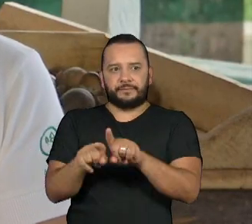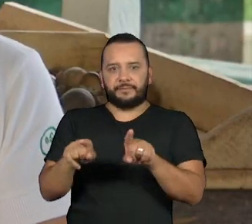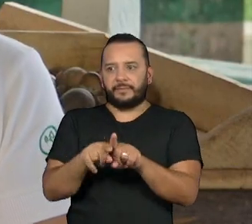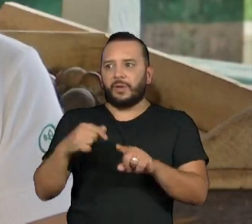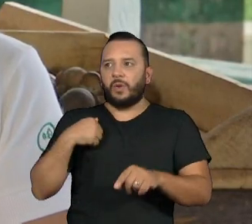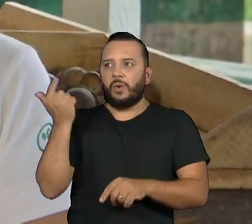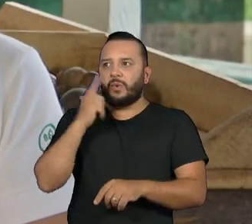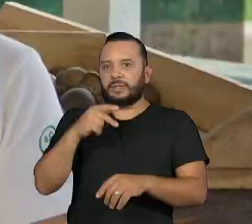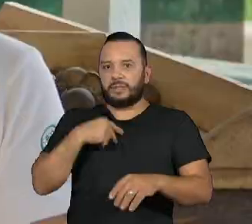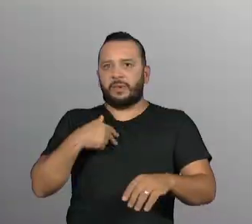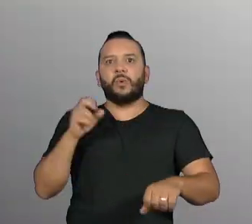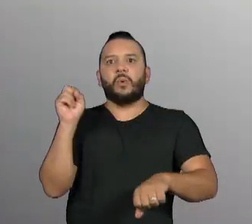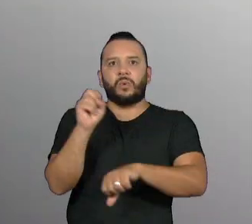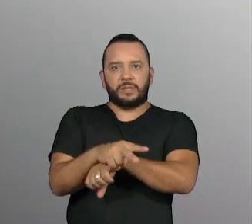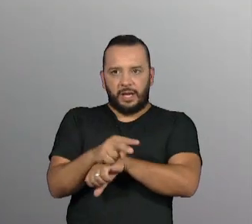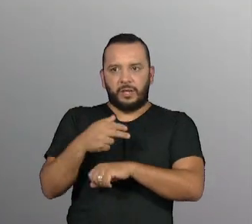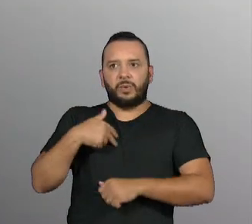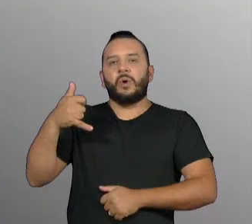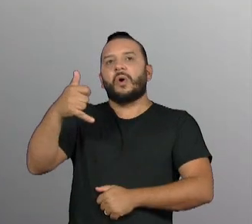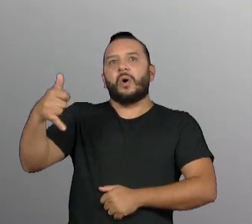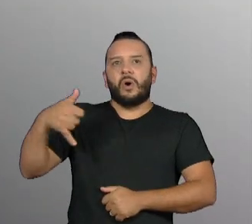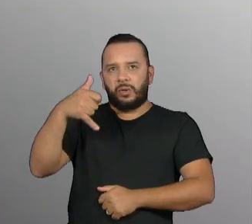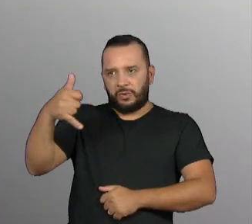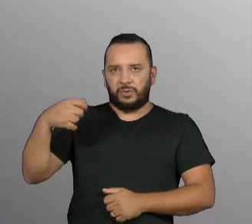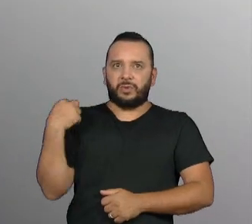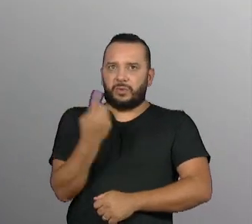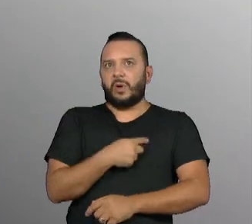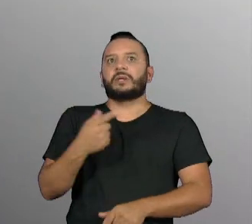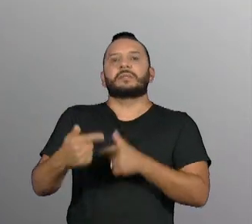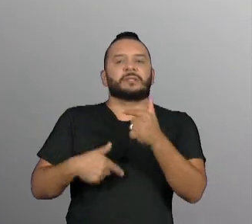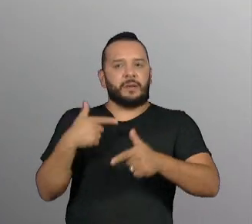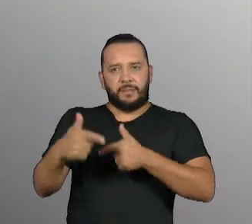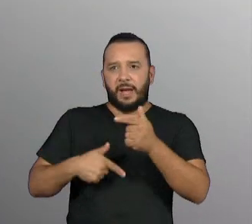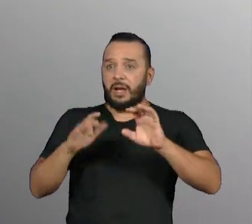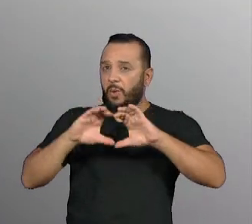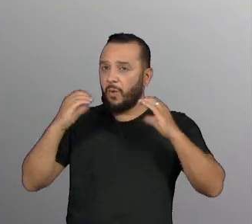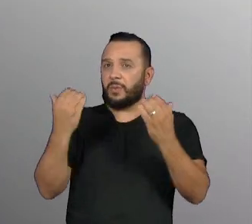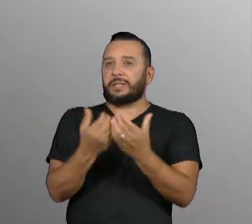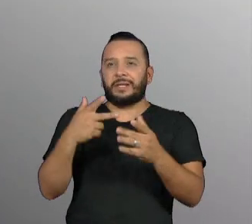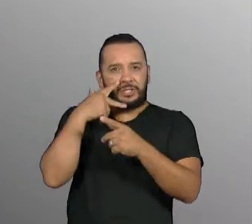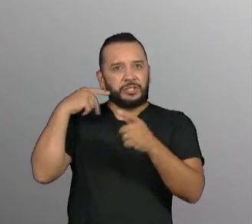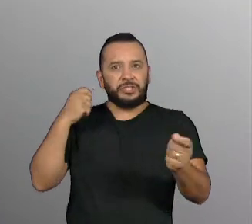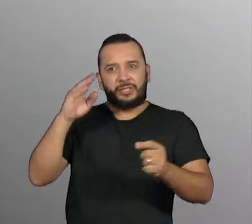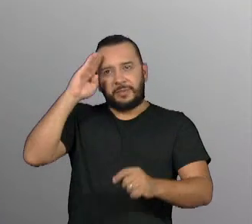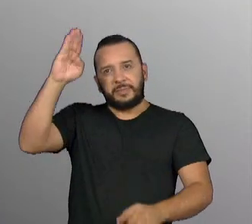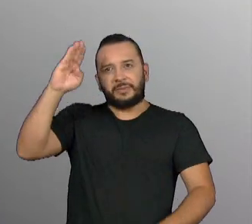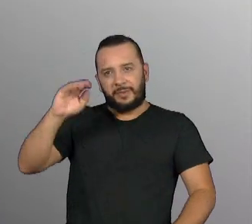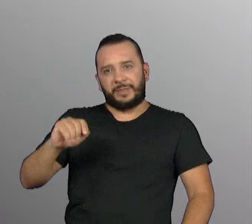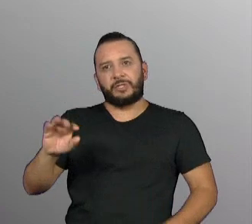para o óleo da copaíba e a gente trabalha principalmente as comunidades indígenas.